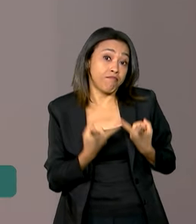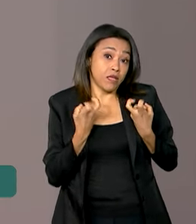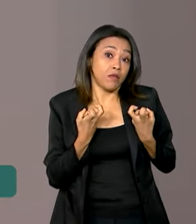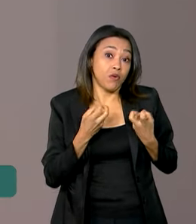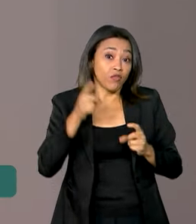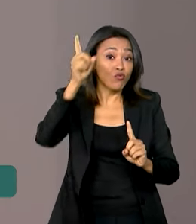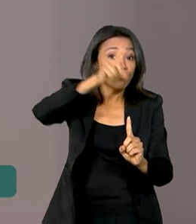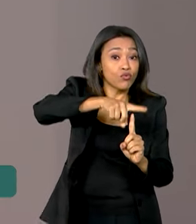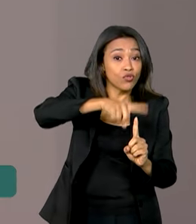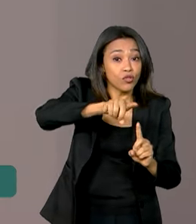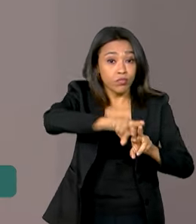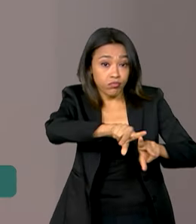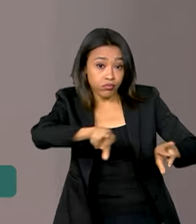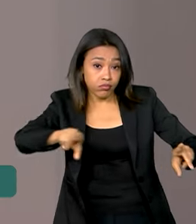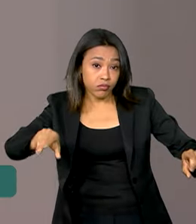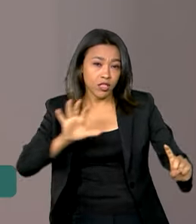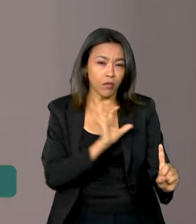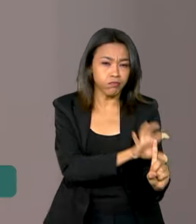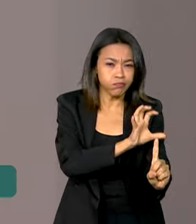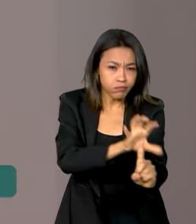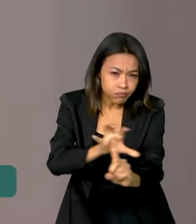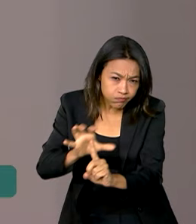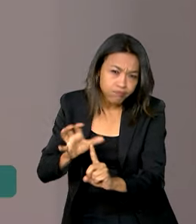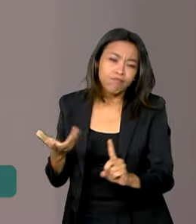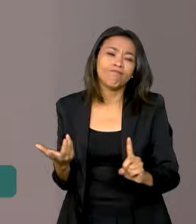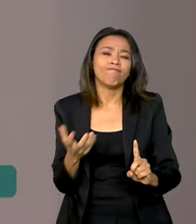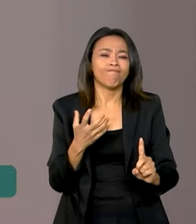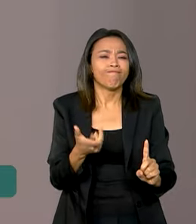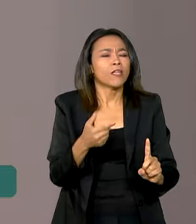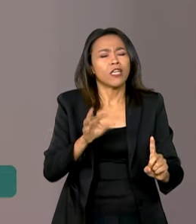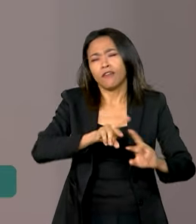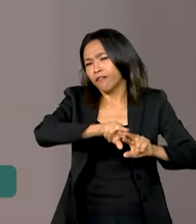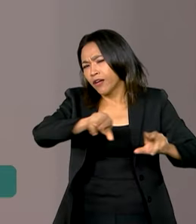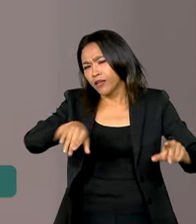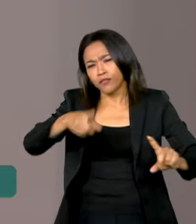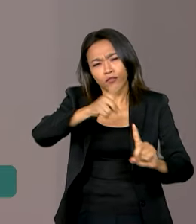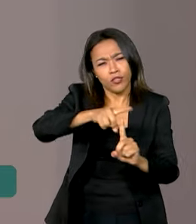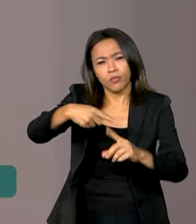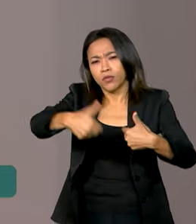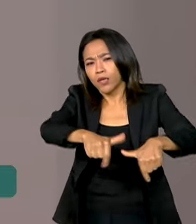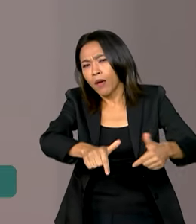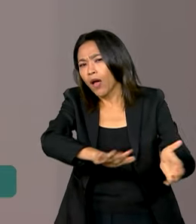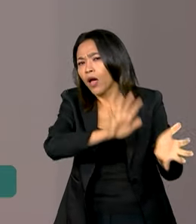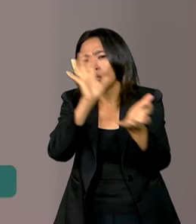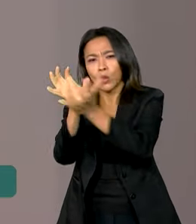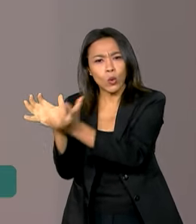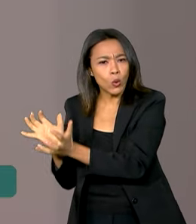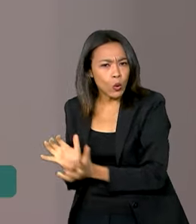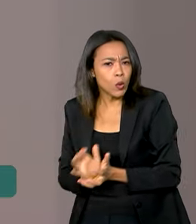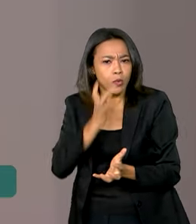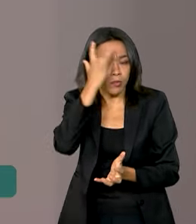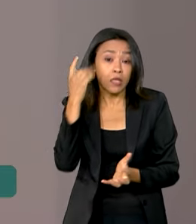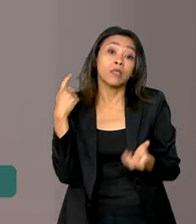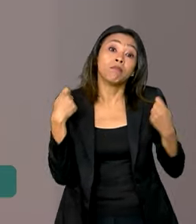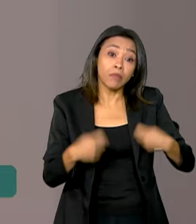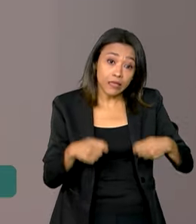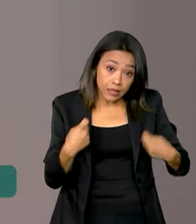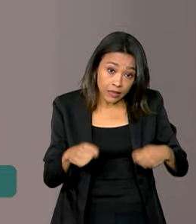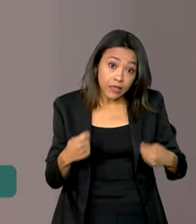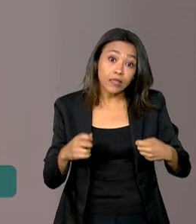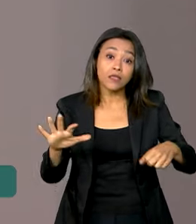assédio em todos os ambientes em todo tipo de trabalho em todas as classes para ela o país precisa de mecanismos